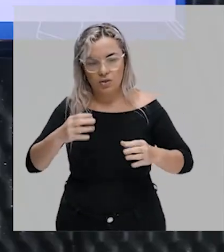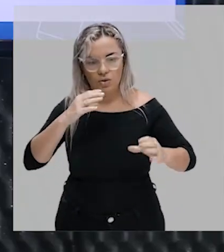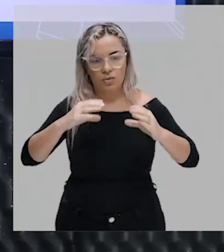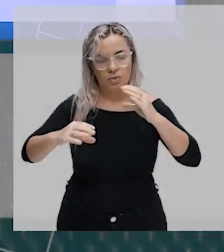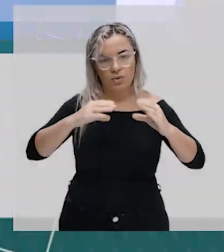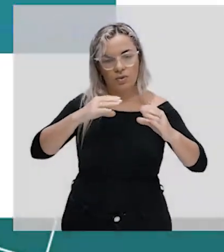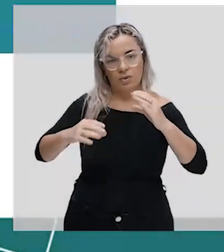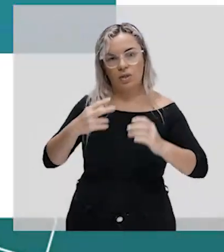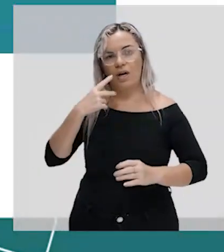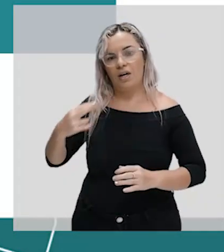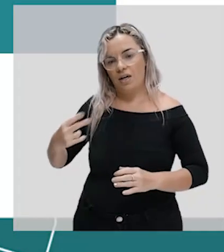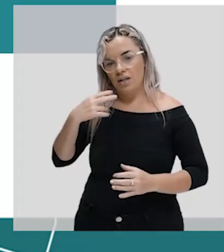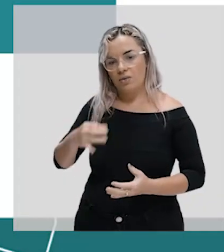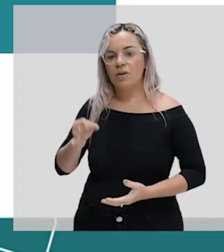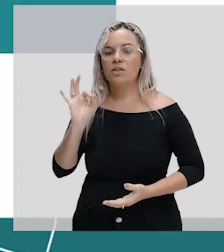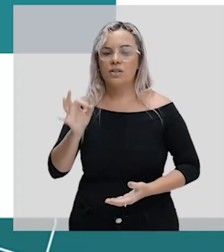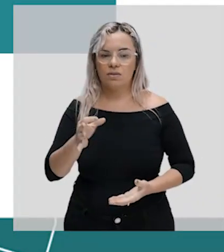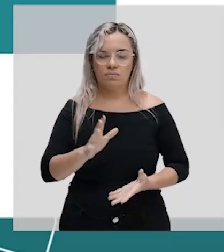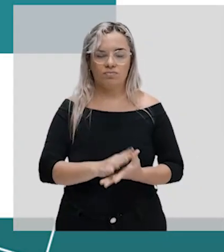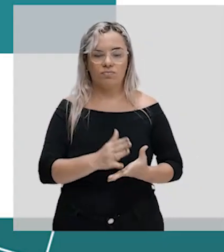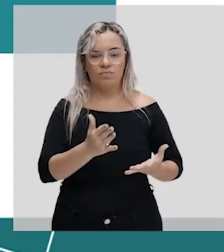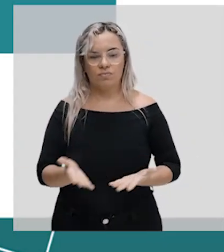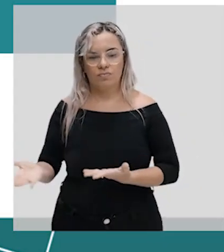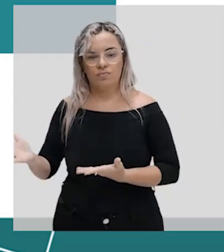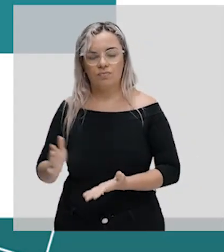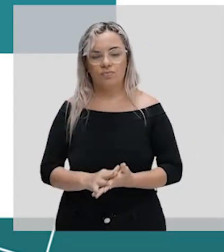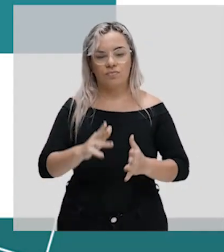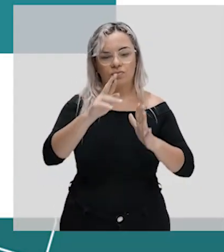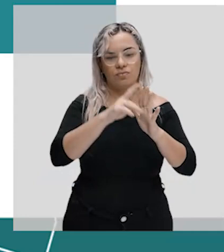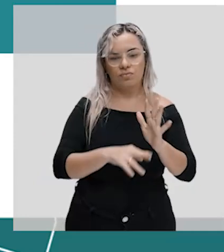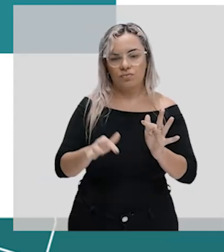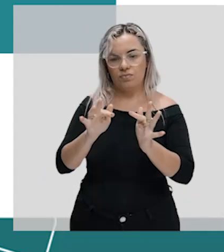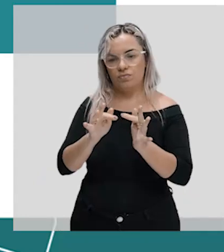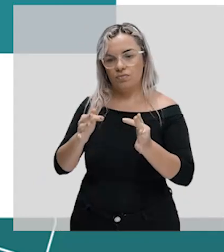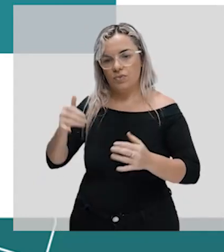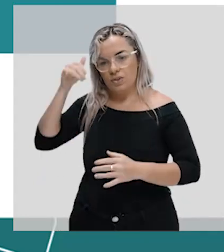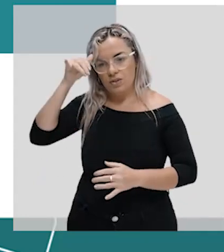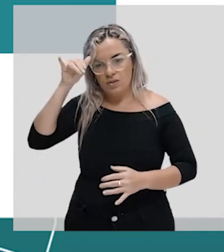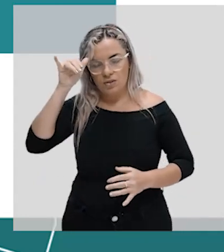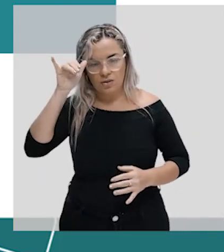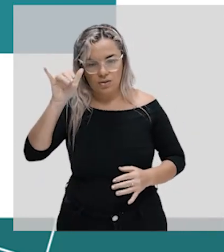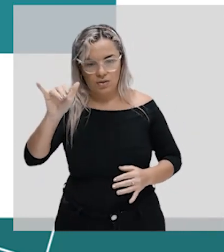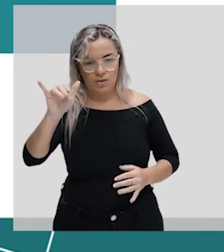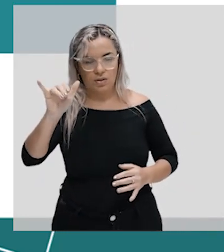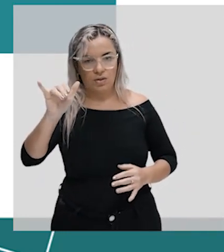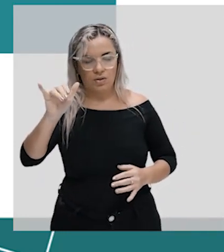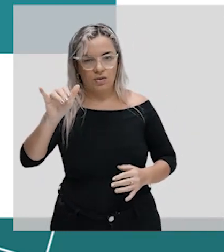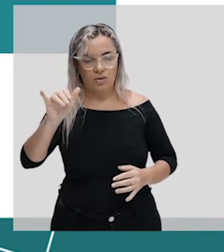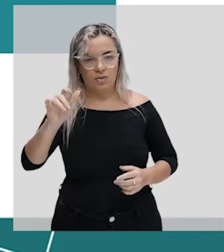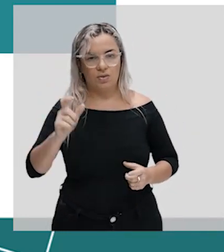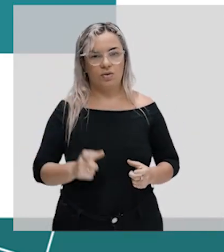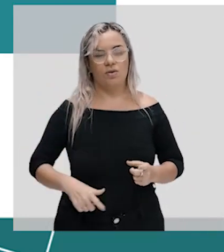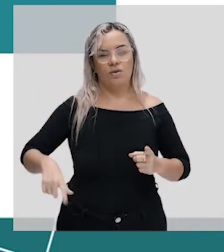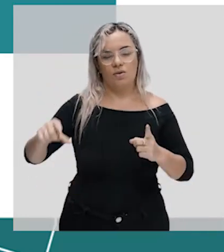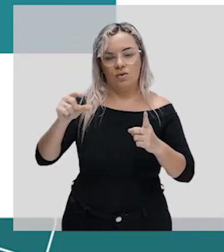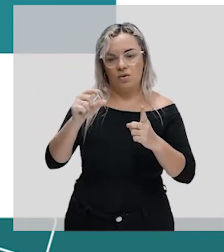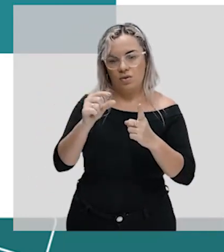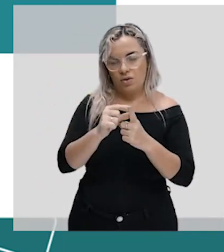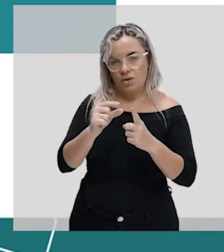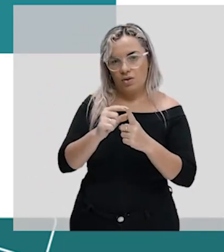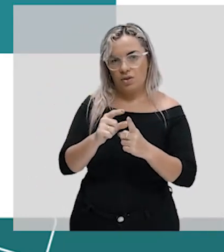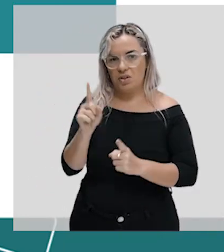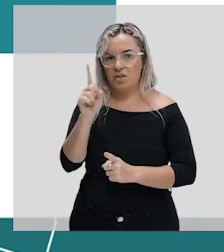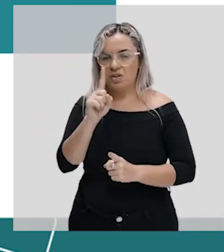bom? Então, as regras sintáticas evitam a construção agramatical, ou seja, a construção fora